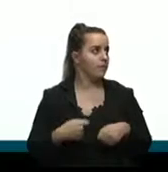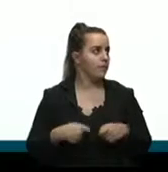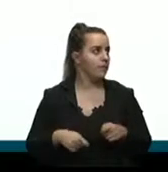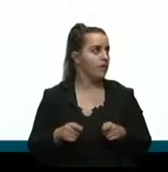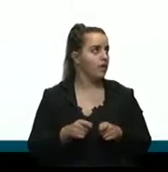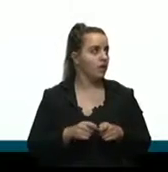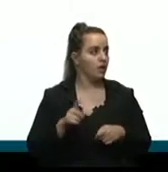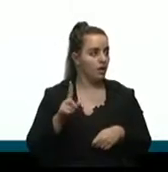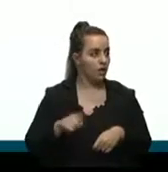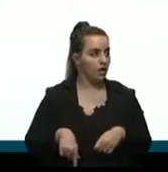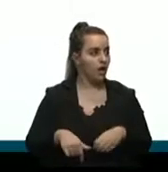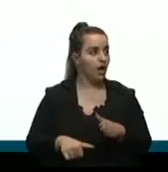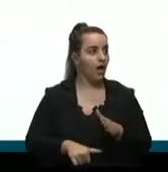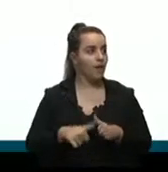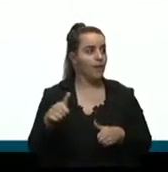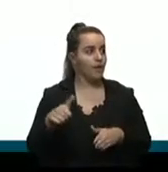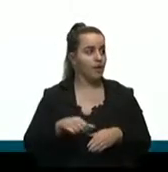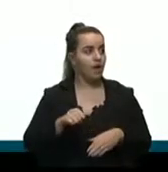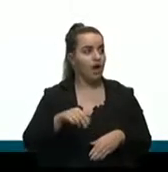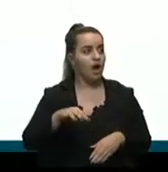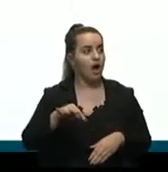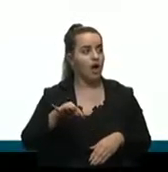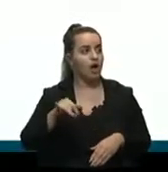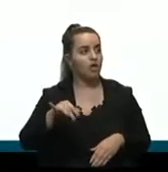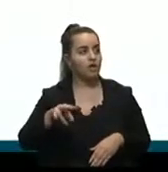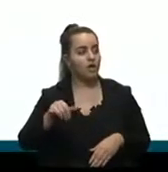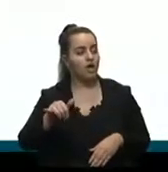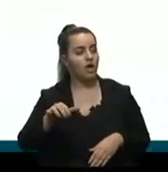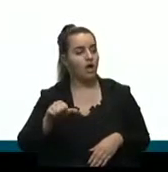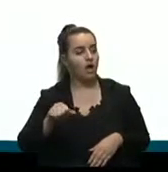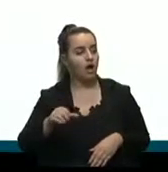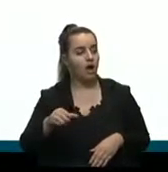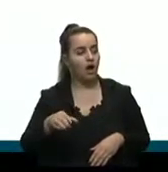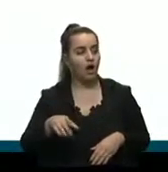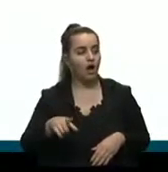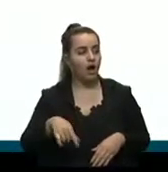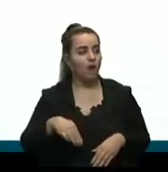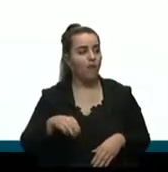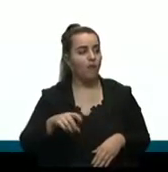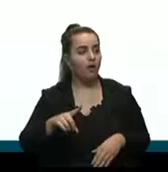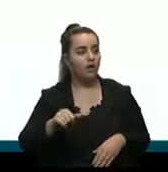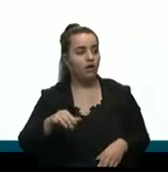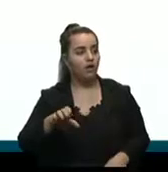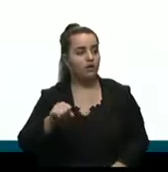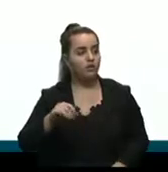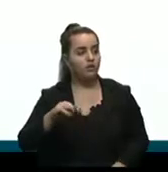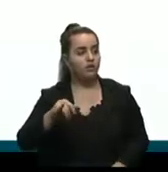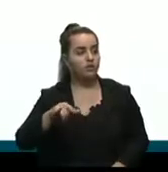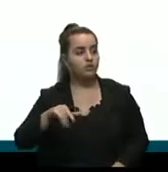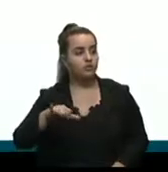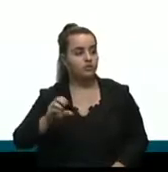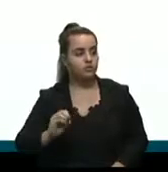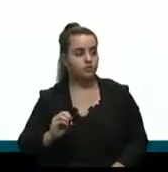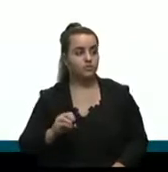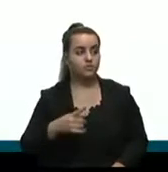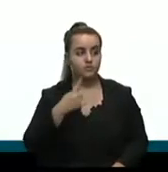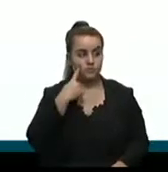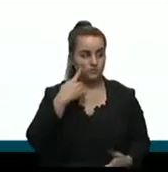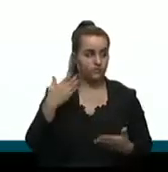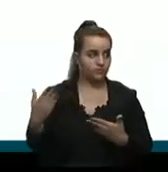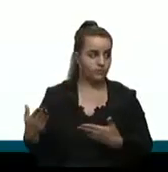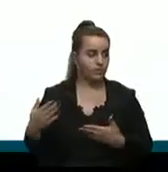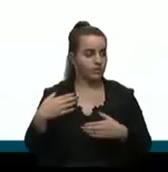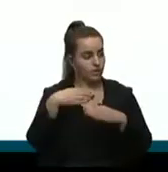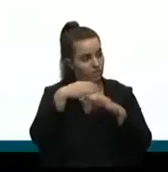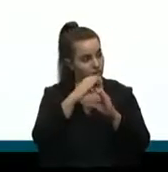científica serão: primeiro, ativar o modo estatístico. Como que nós ativamos o modo estatístico da calculadora? Acompanhe comigo na câmera